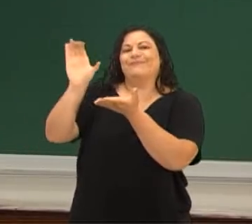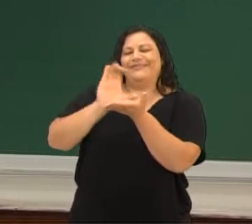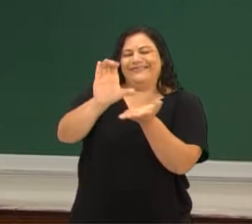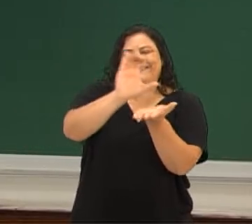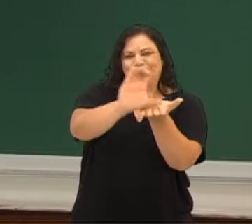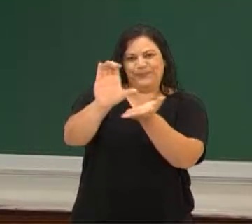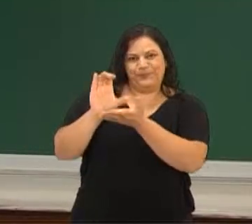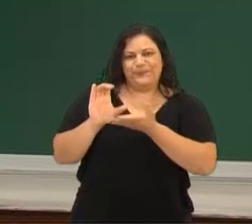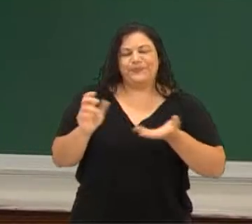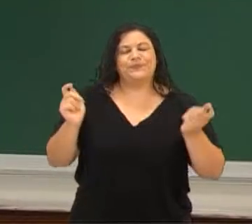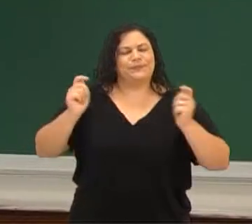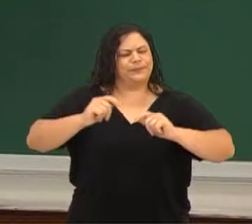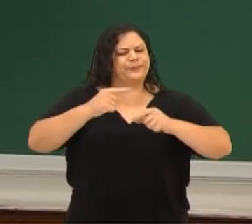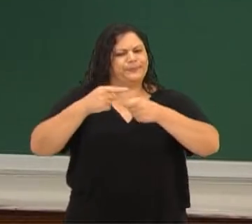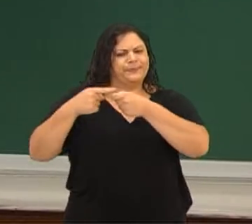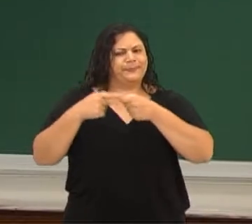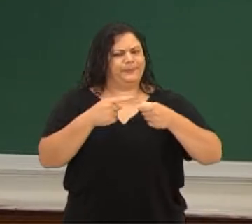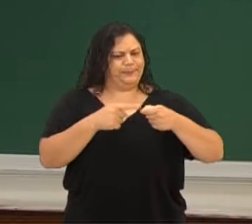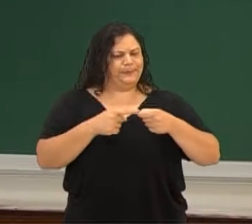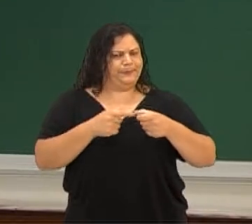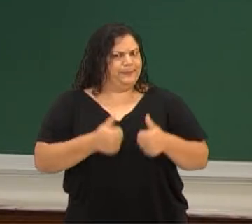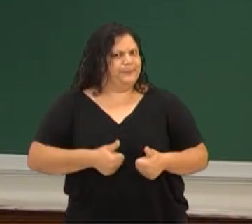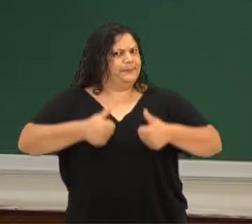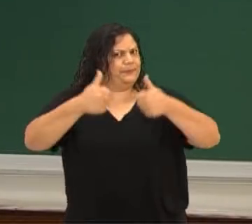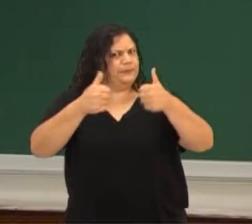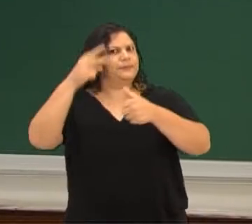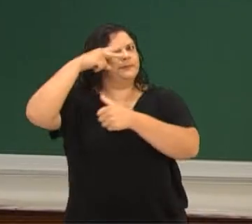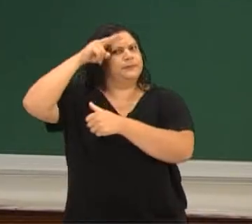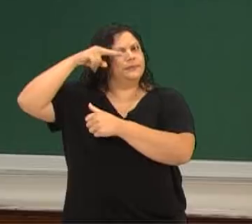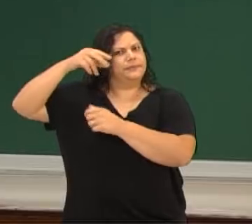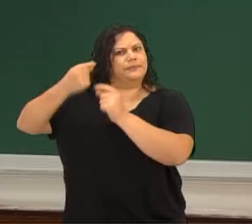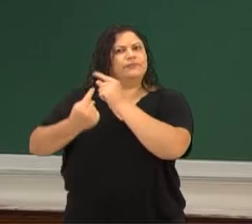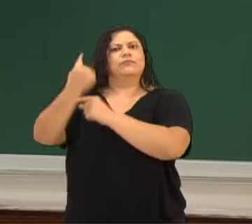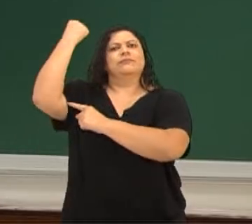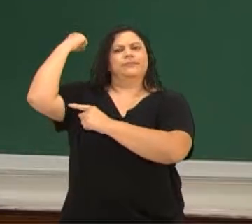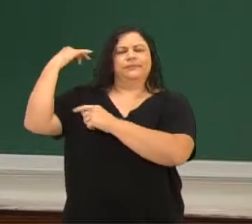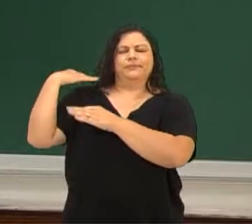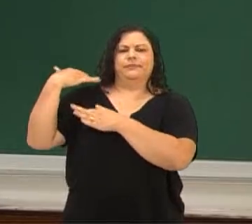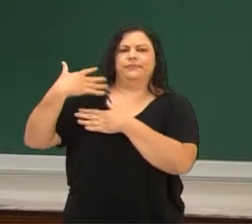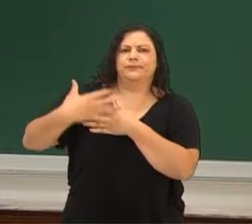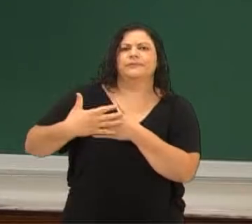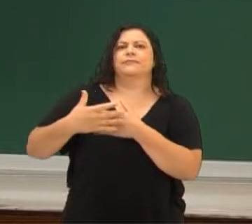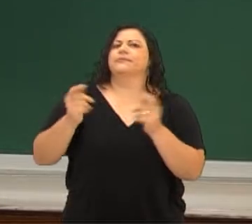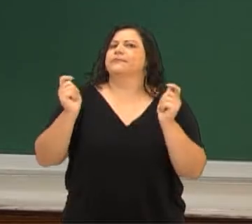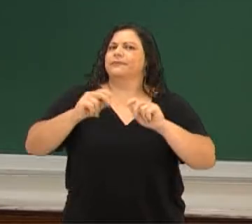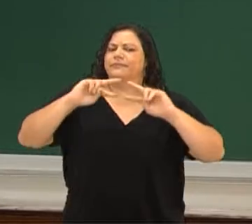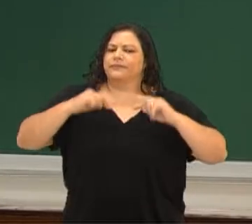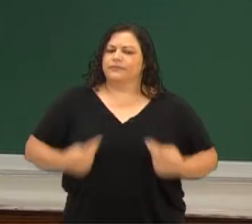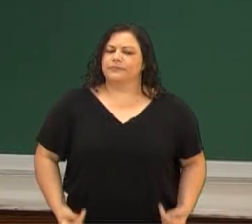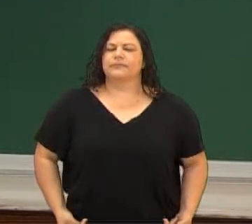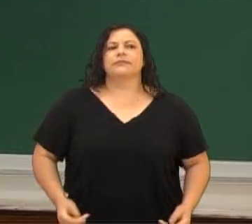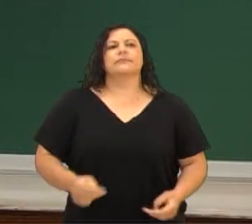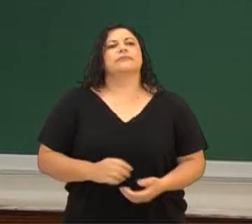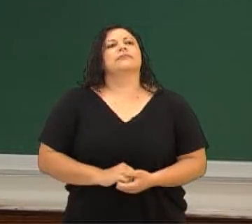urbanização. Então, uma cidade bem estruturada e histórica, né? Histórica para a humanidade